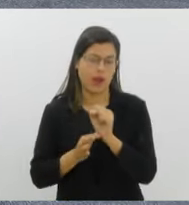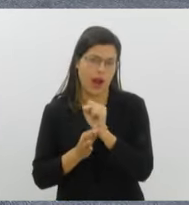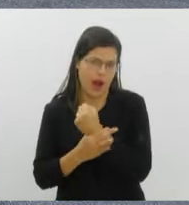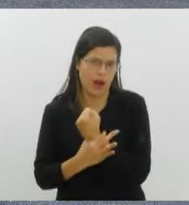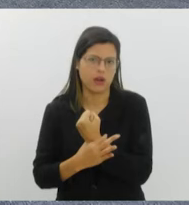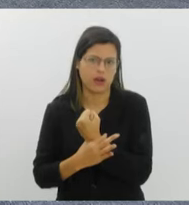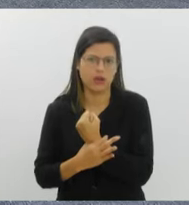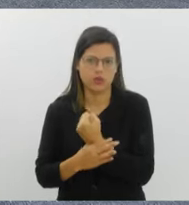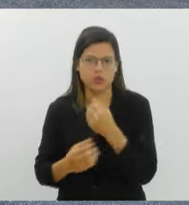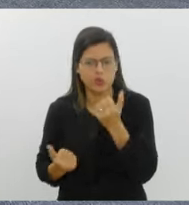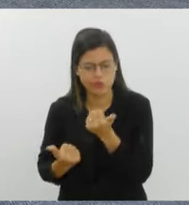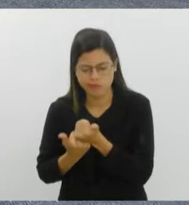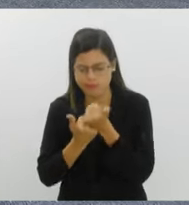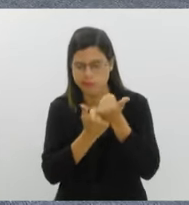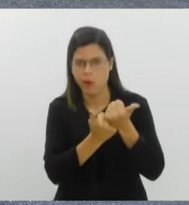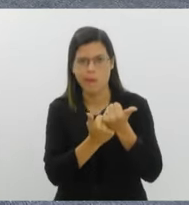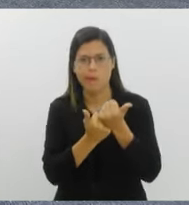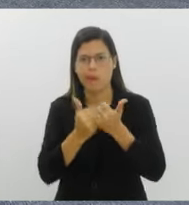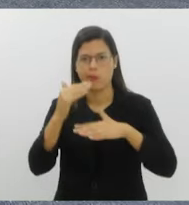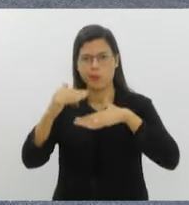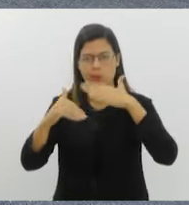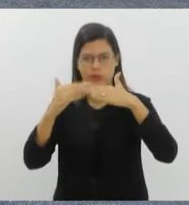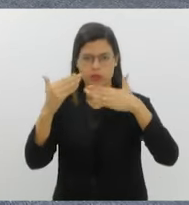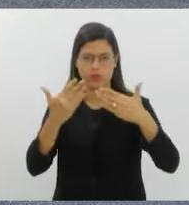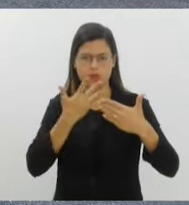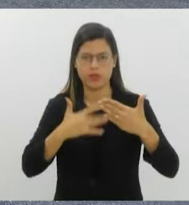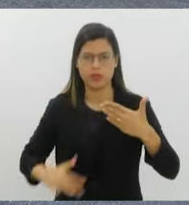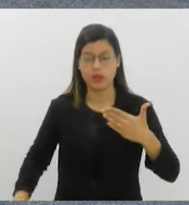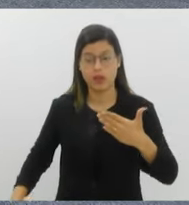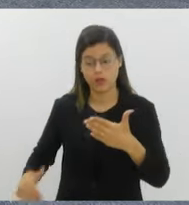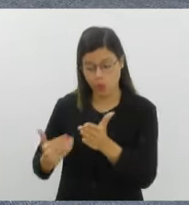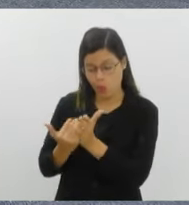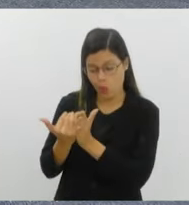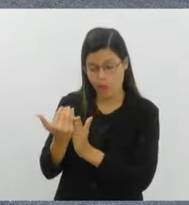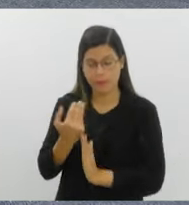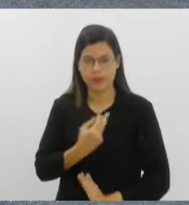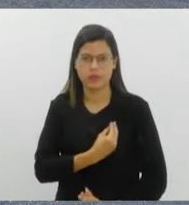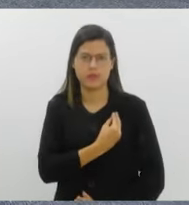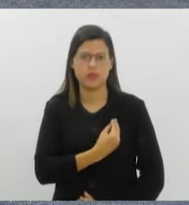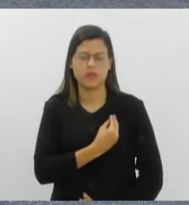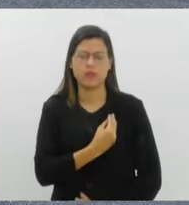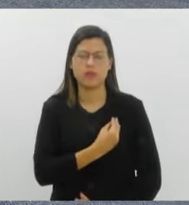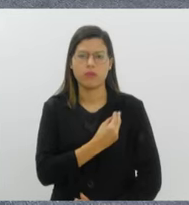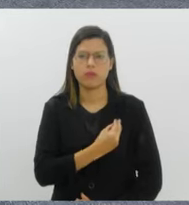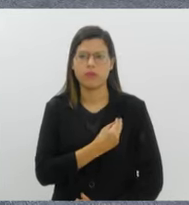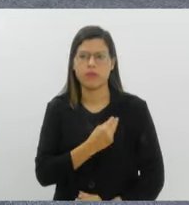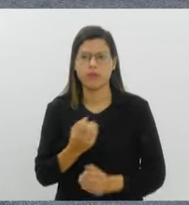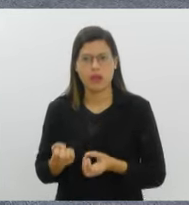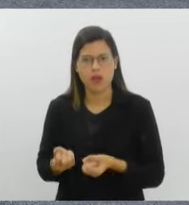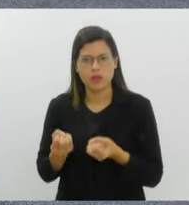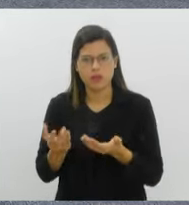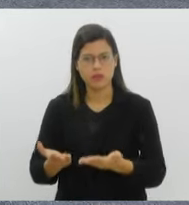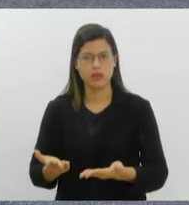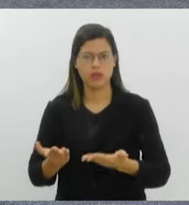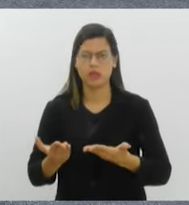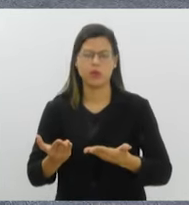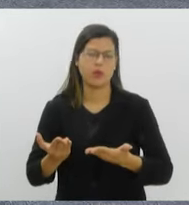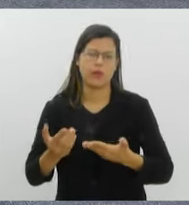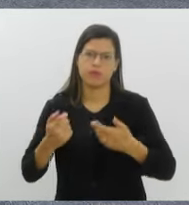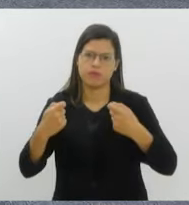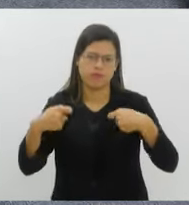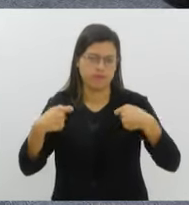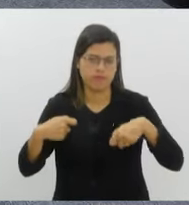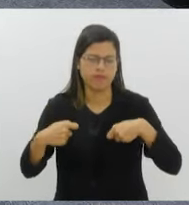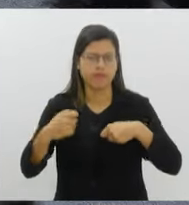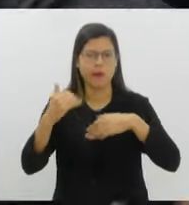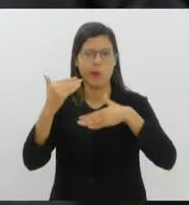no desenvolvimento das crianças em uma fase inicial de suas vidas, proporcionando-lhes as condições necessárias para